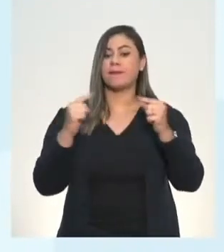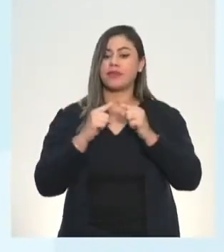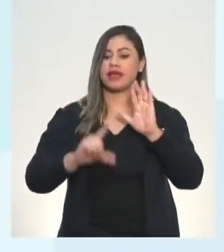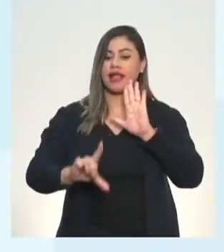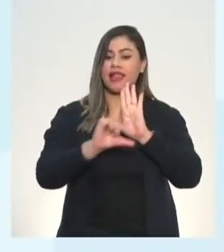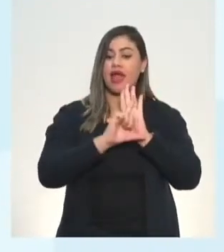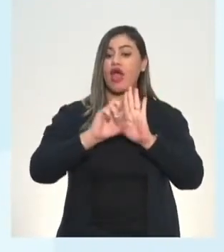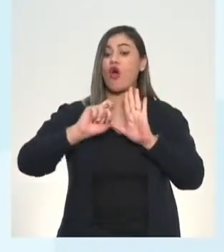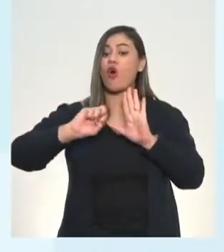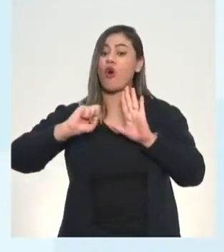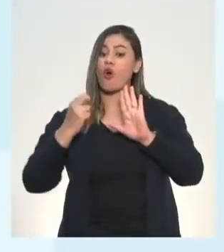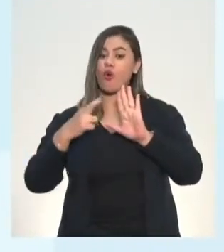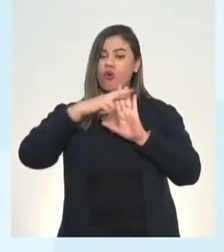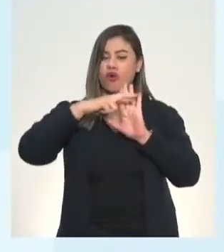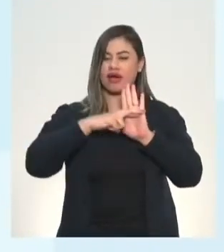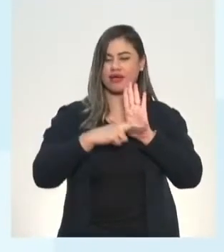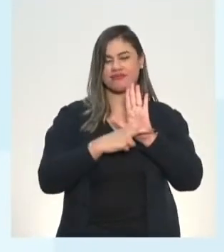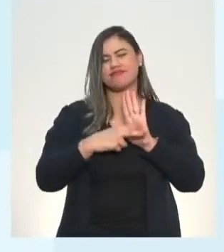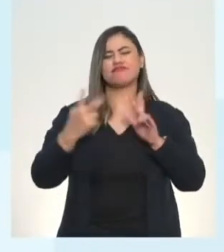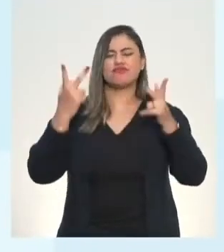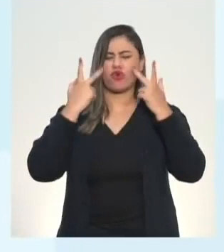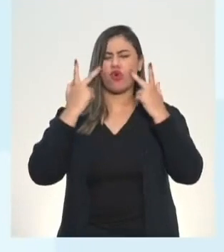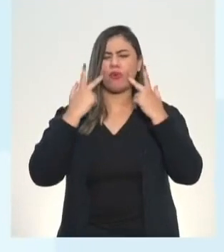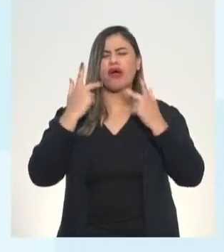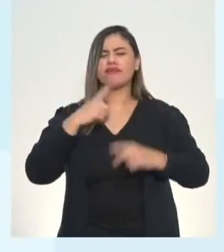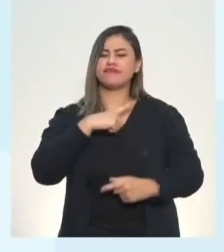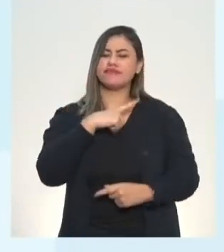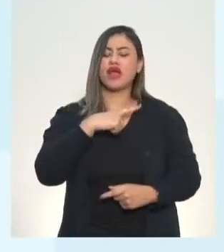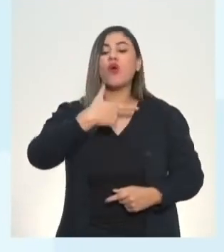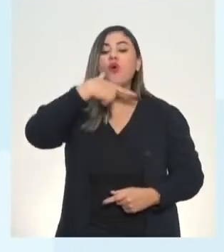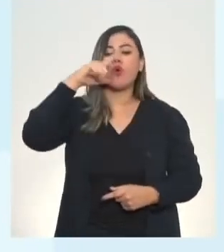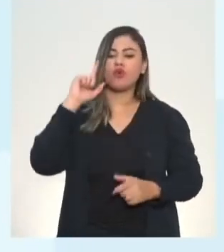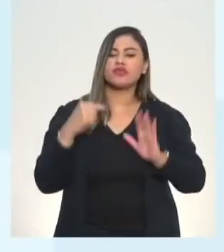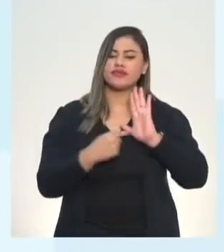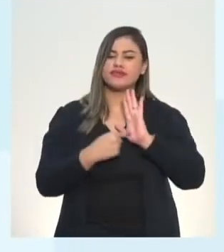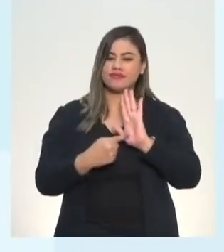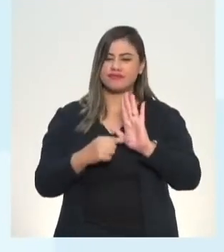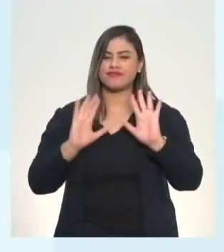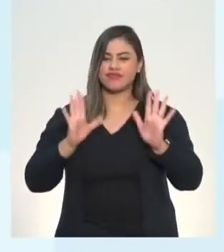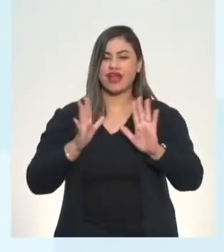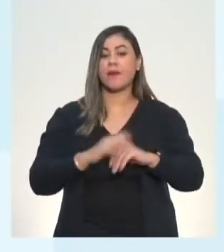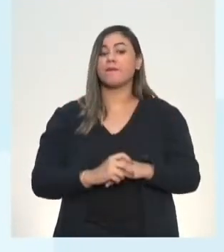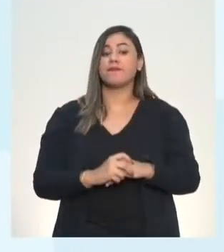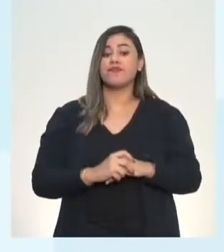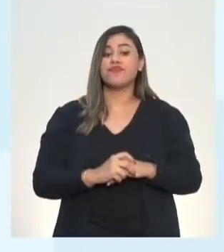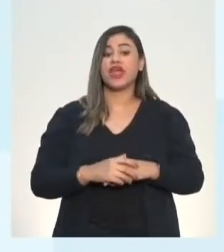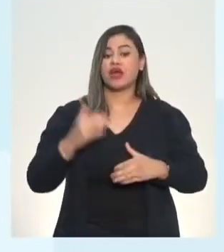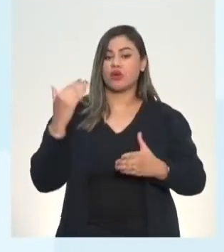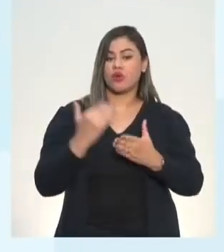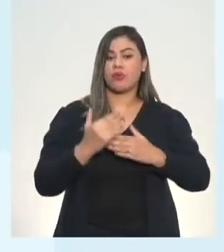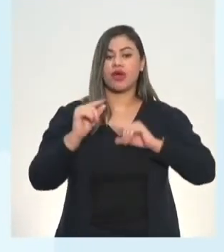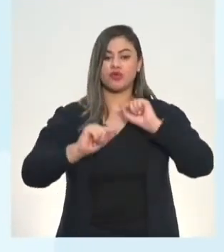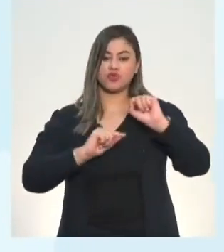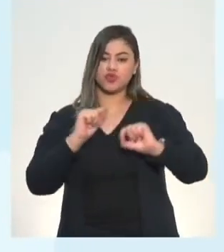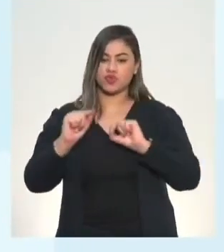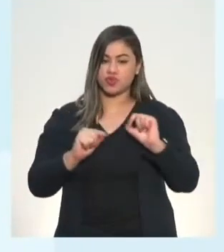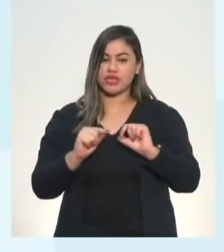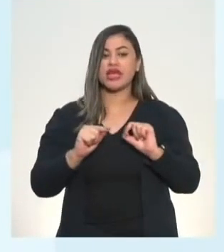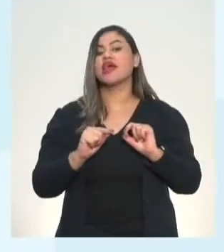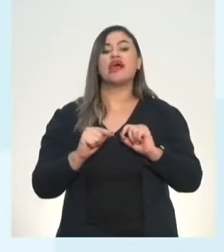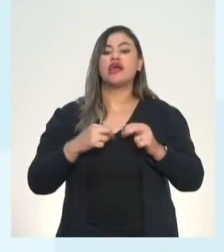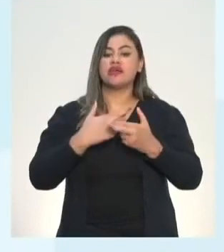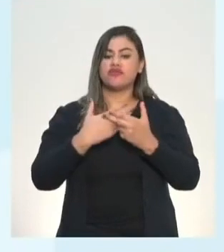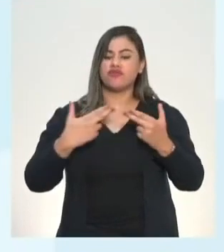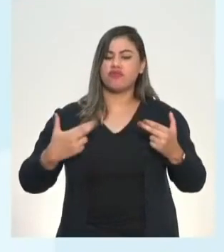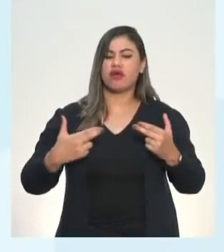ou regra de formação. Bastante comum, né? A gente trabalhou ontem essa questão. A partir delas, podemos obter qualquer elemento